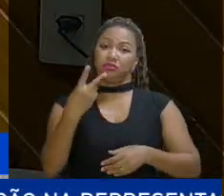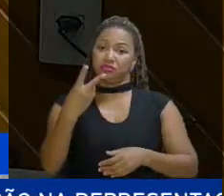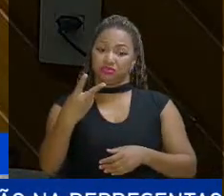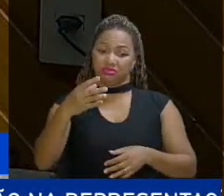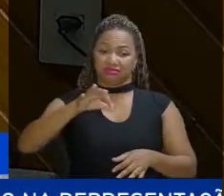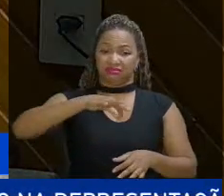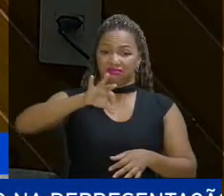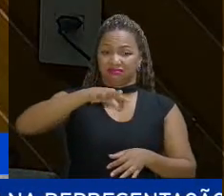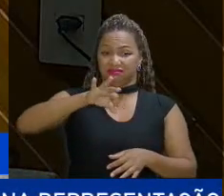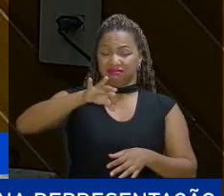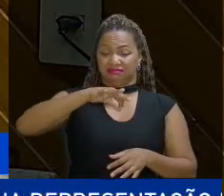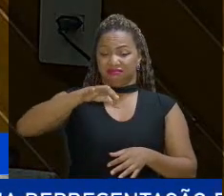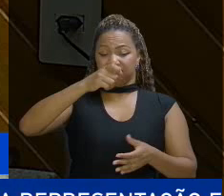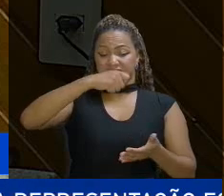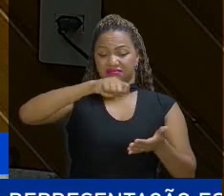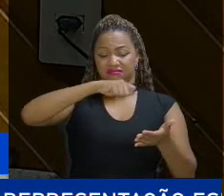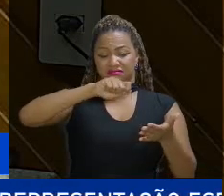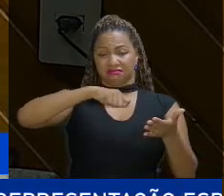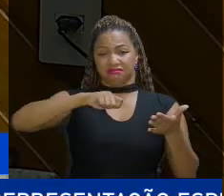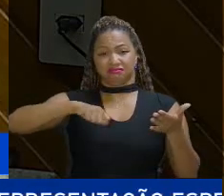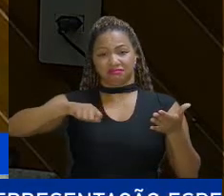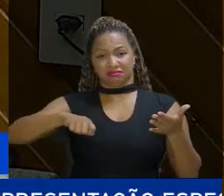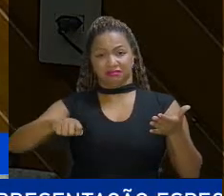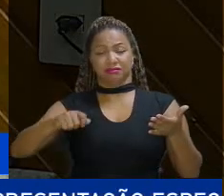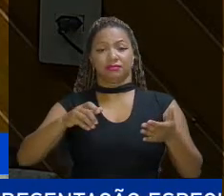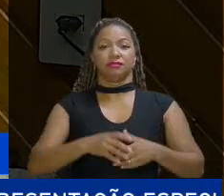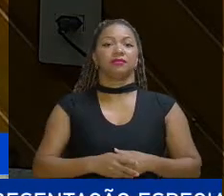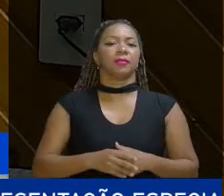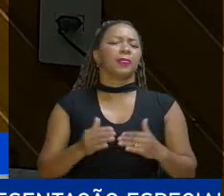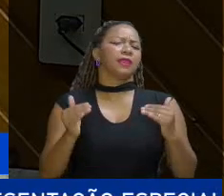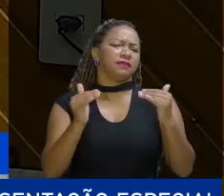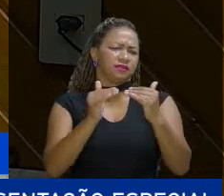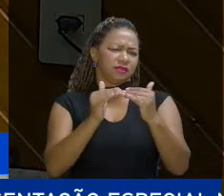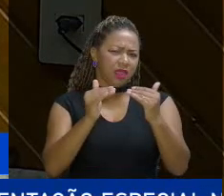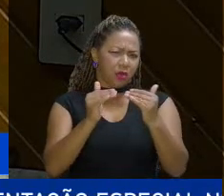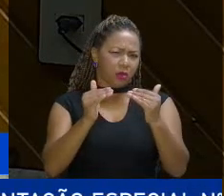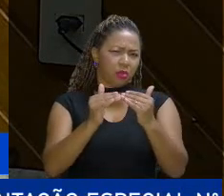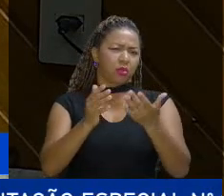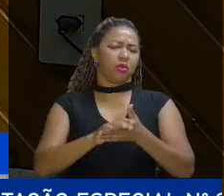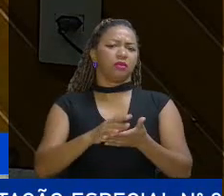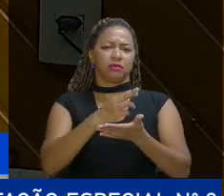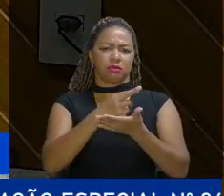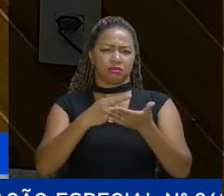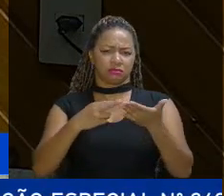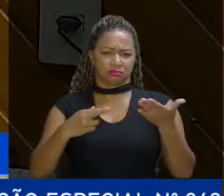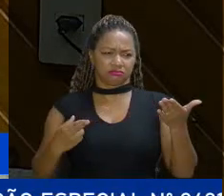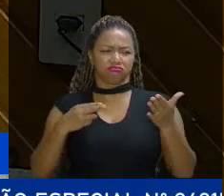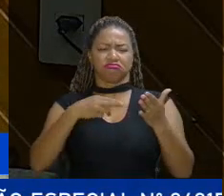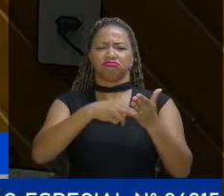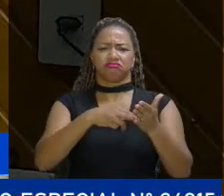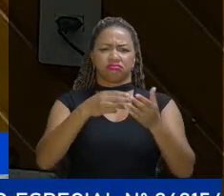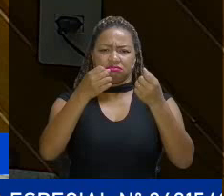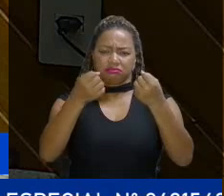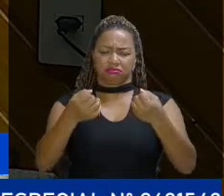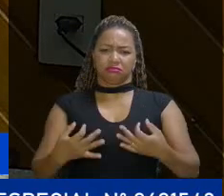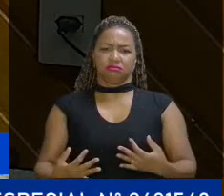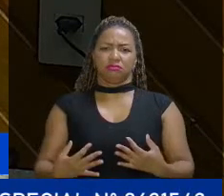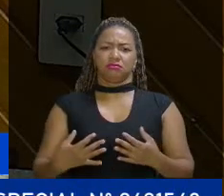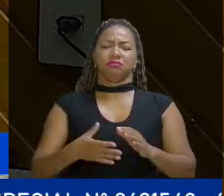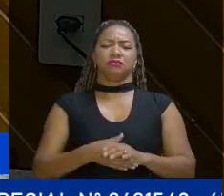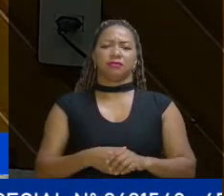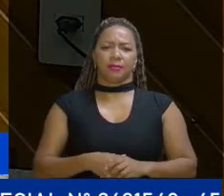laudas. Grisalha e traje toga preta. Ele está muito de acordo com o que o eminente relator agora há pouco